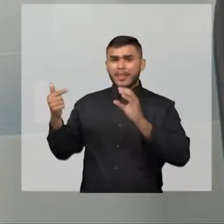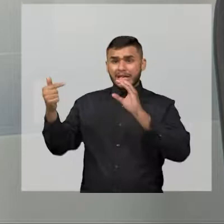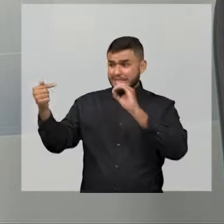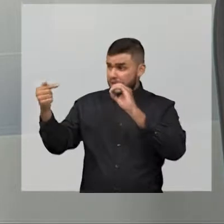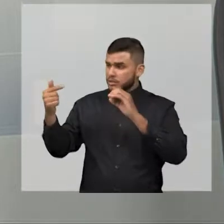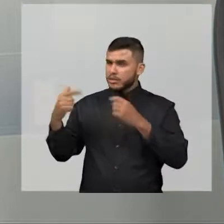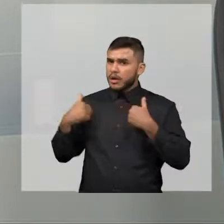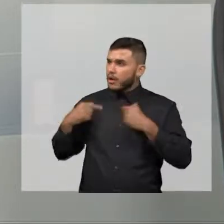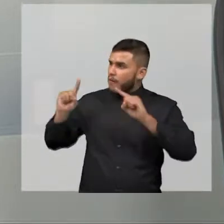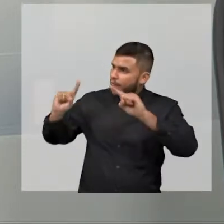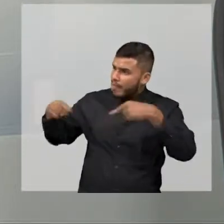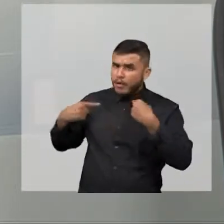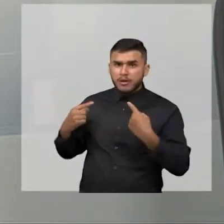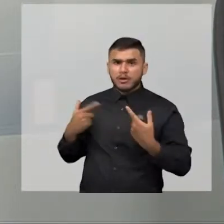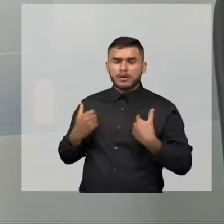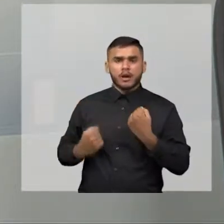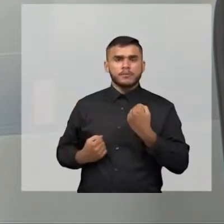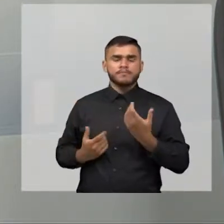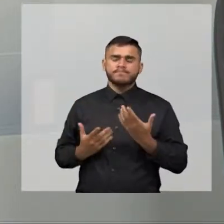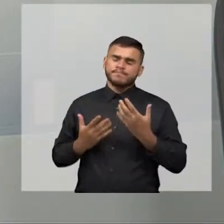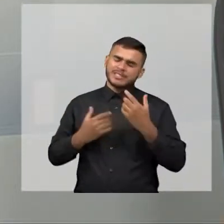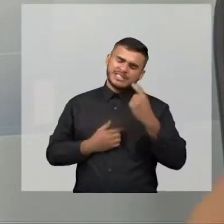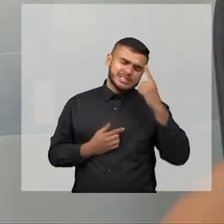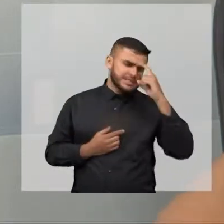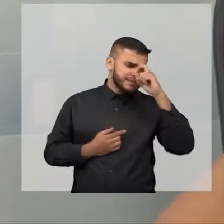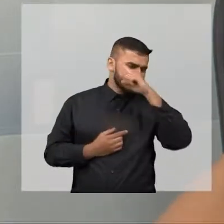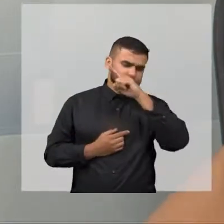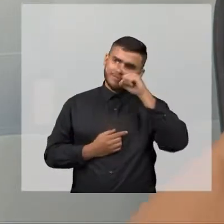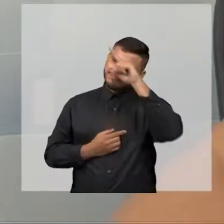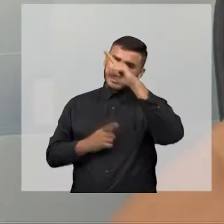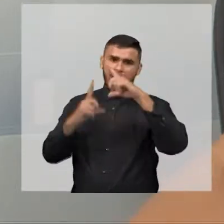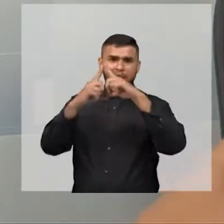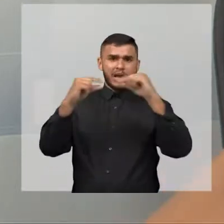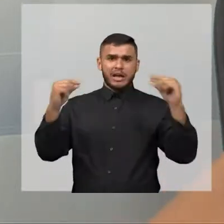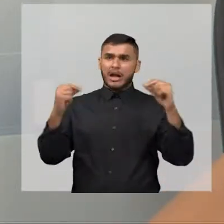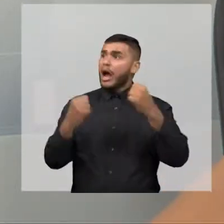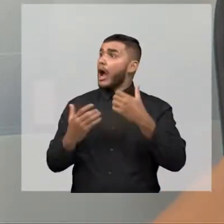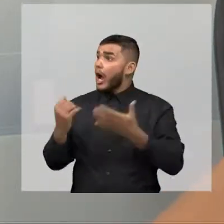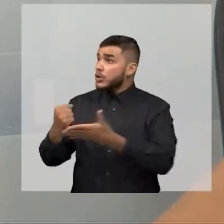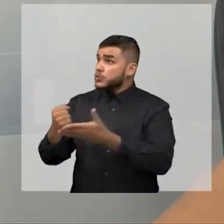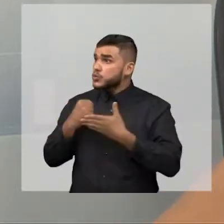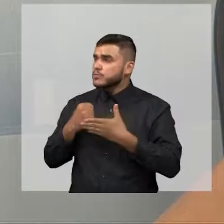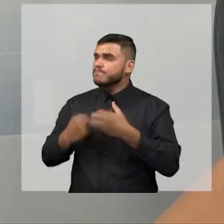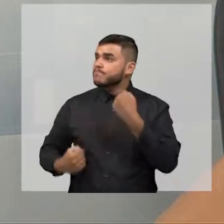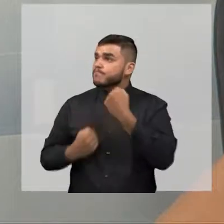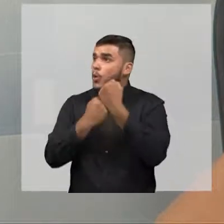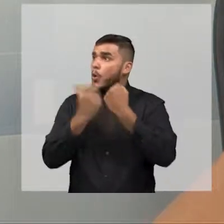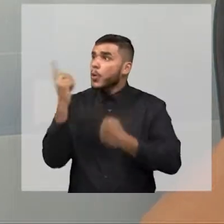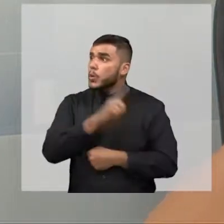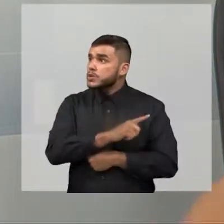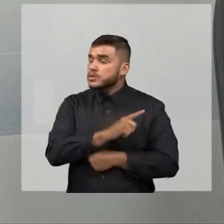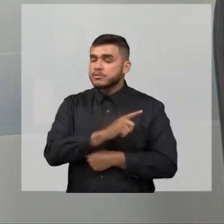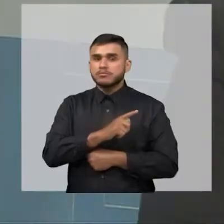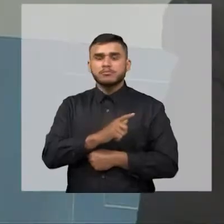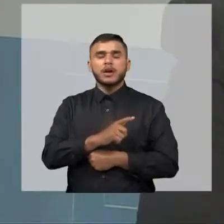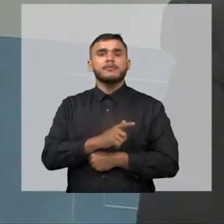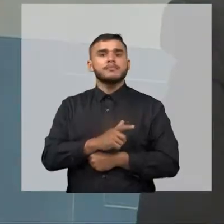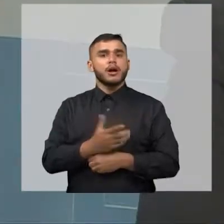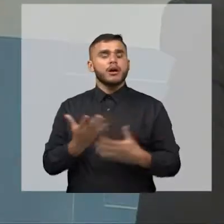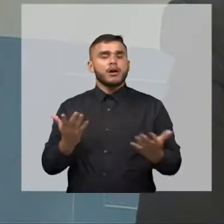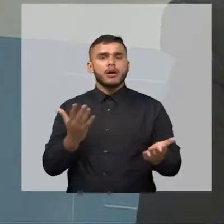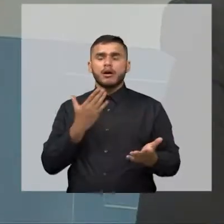eles julgaram contra mim 7-0, eu pensei, nossa, vai ser muito difícil Brasília me dar ganho de causa. E aí a decisão